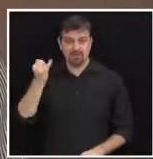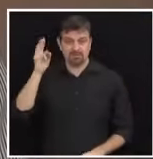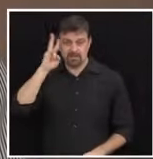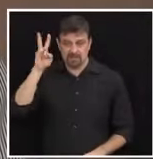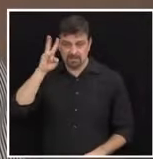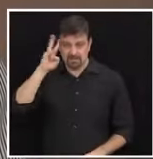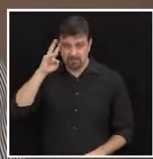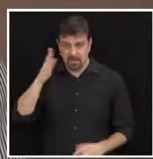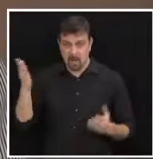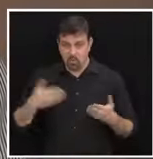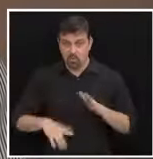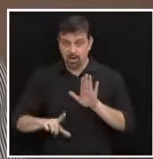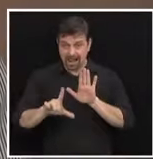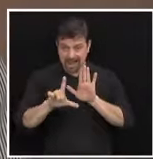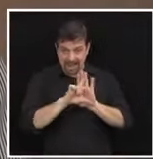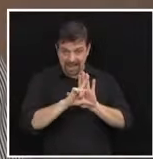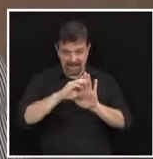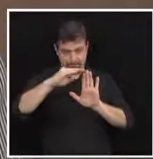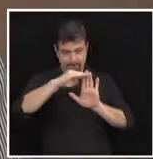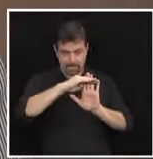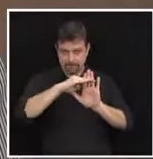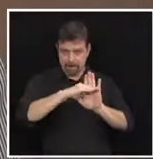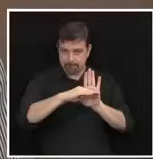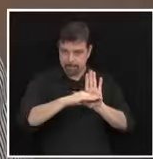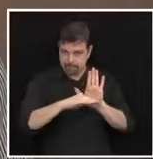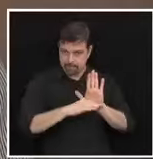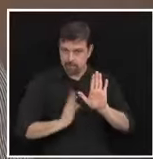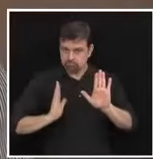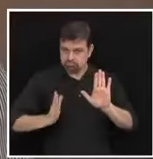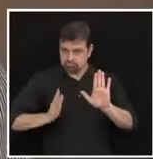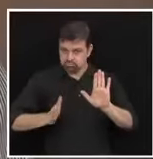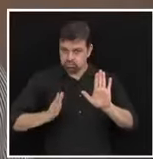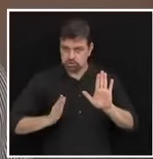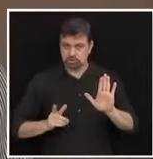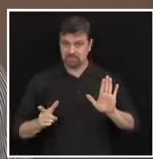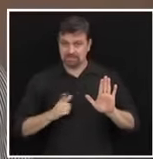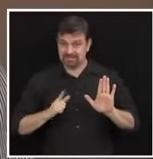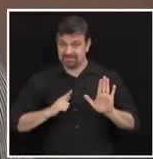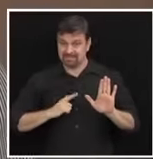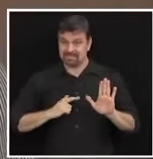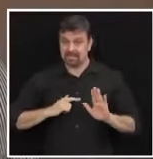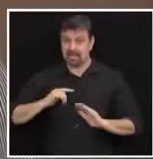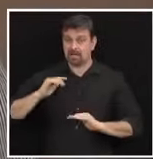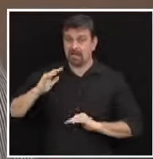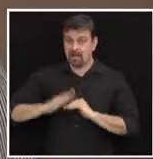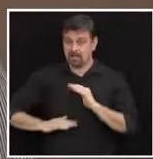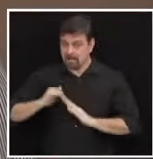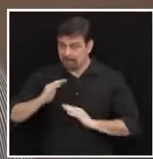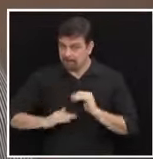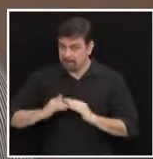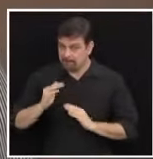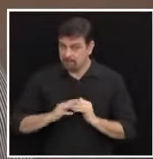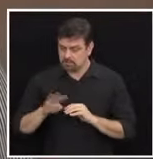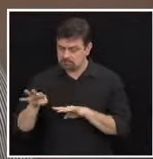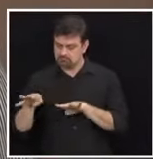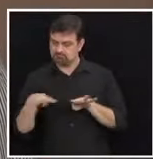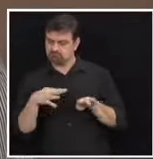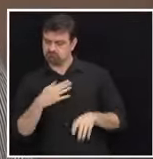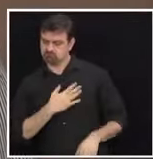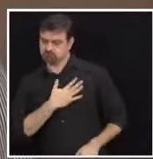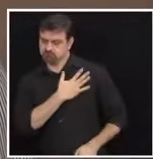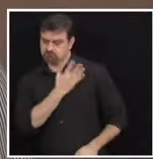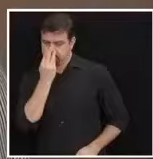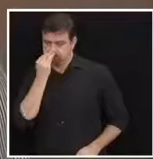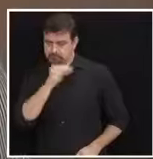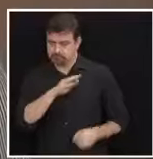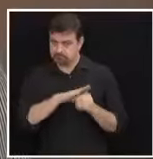hoje a legislação já admite como a prática de atitudes discriminatórias